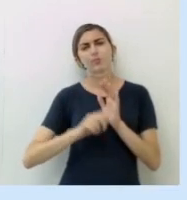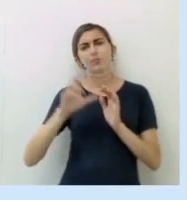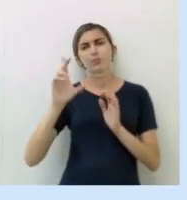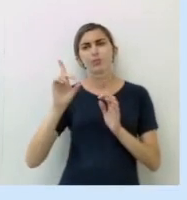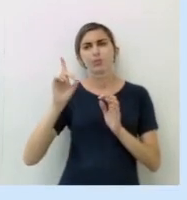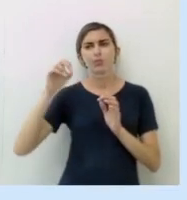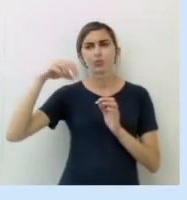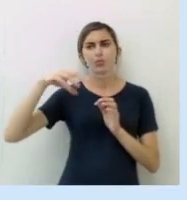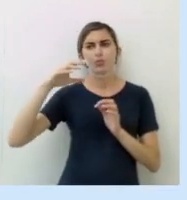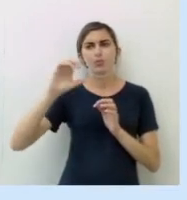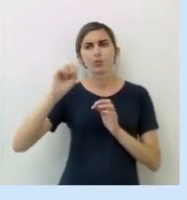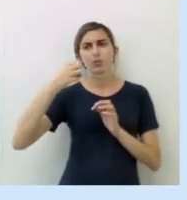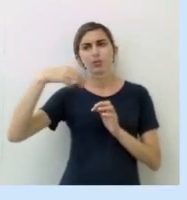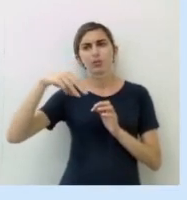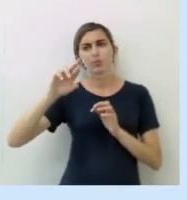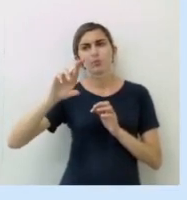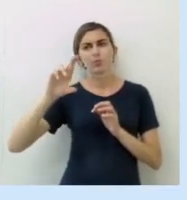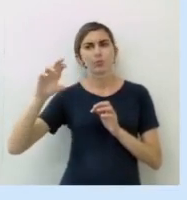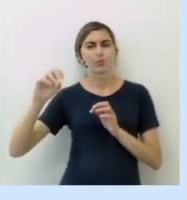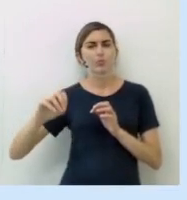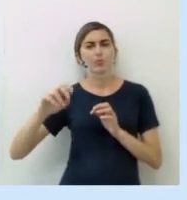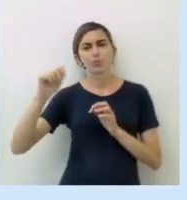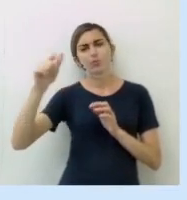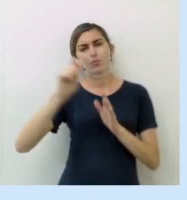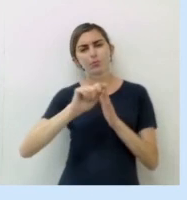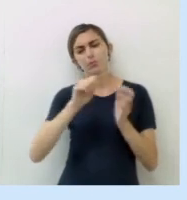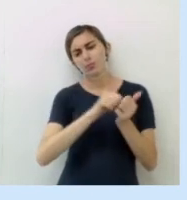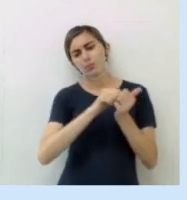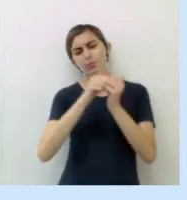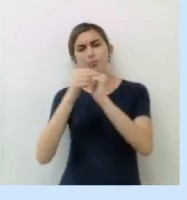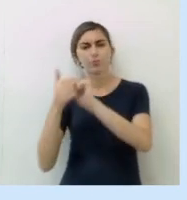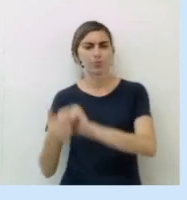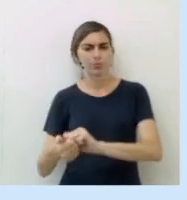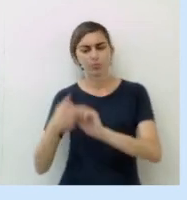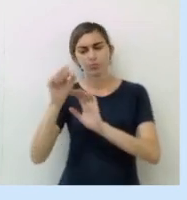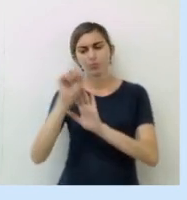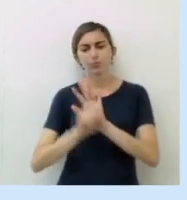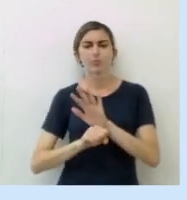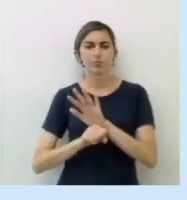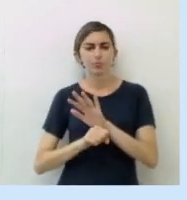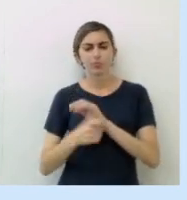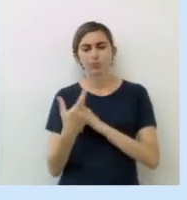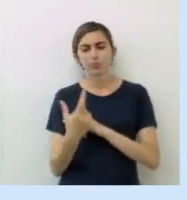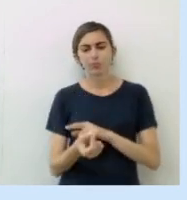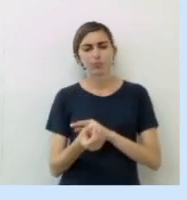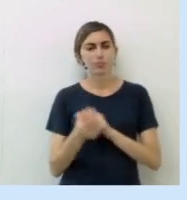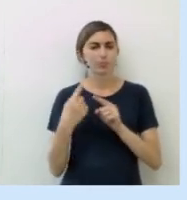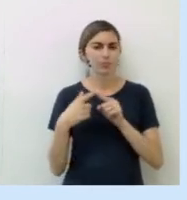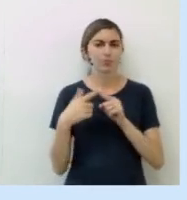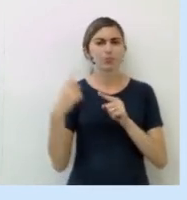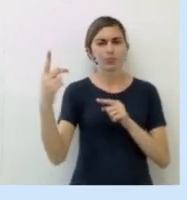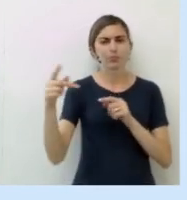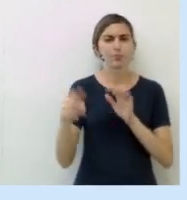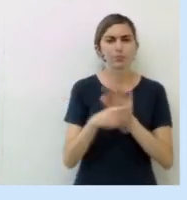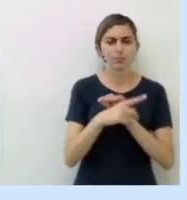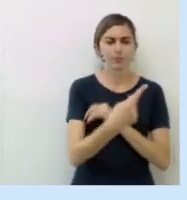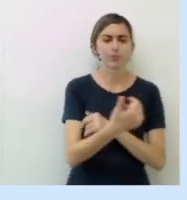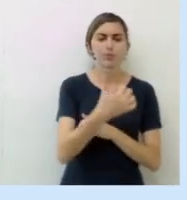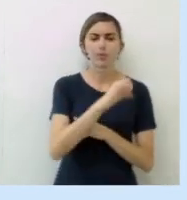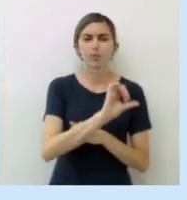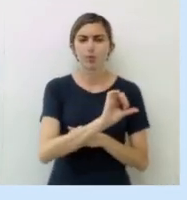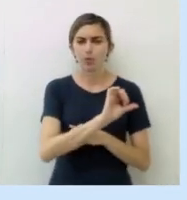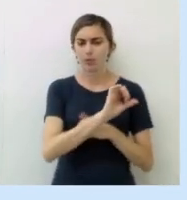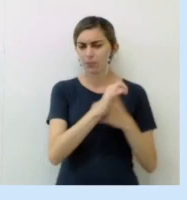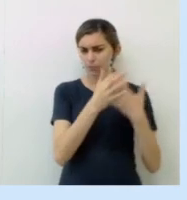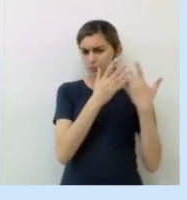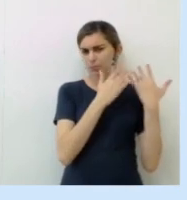Dom Casmurro. Essa obra foi readaptada para o século XX, porque ela se passa no século XIX, há um